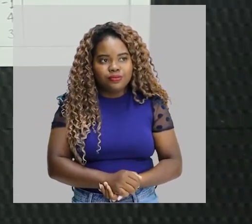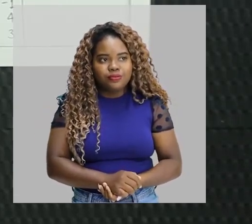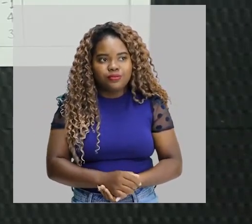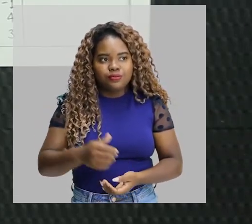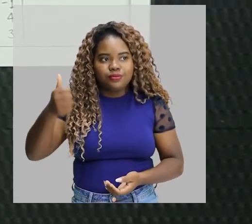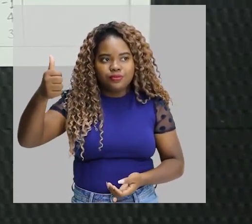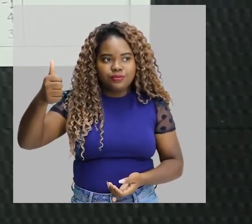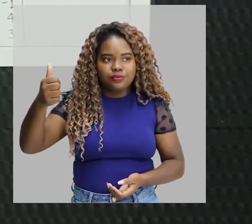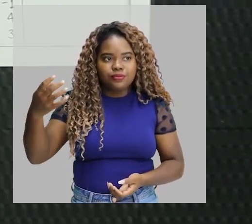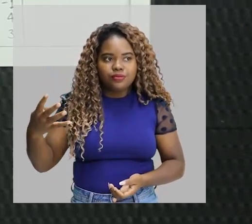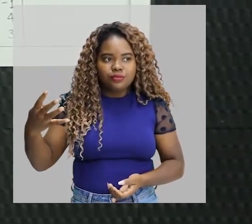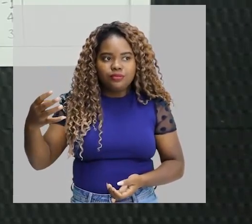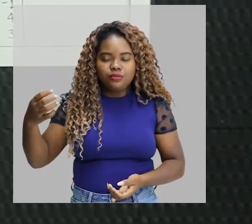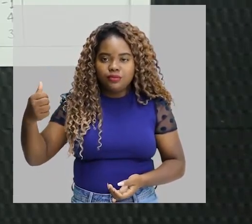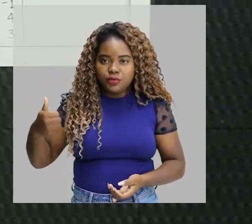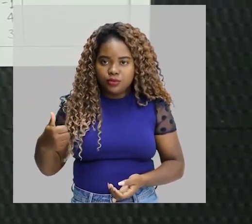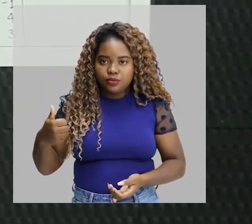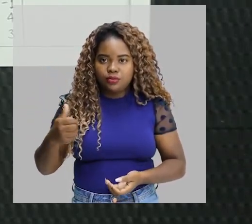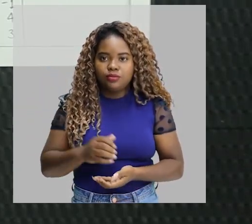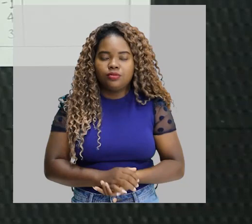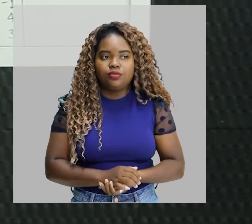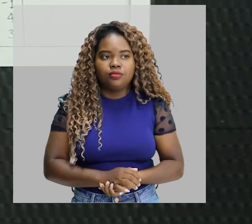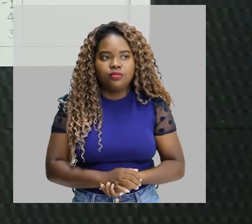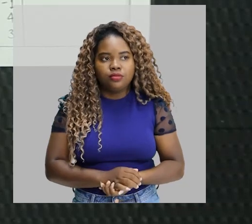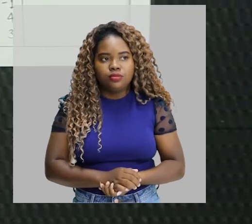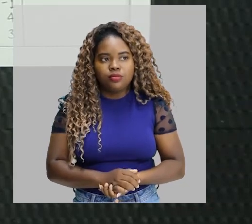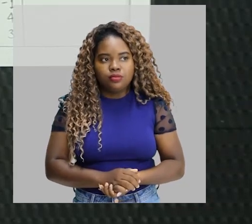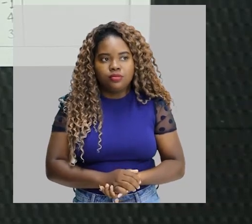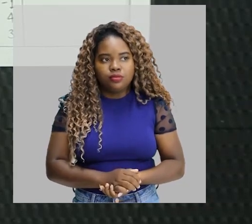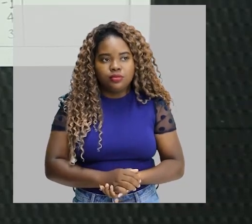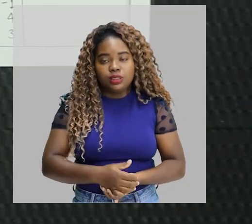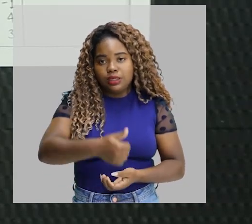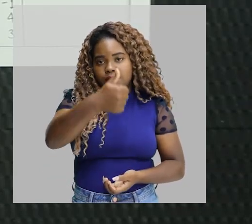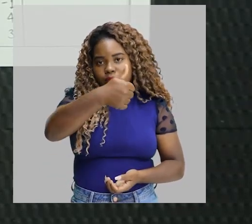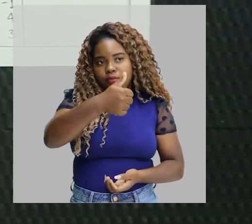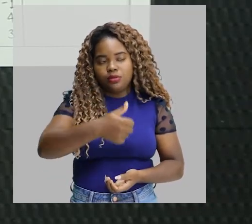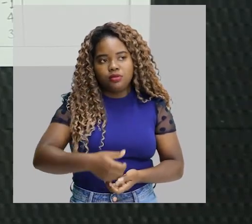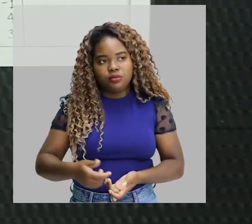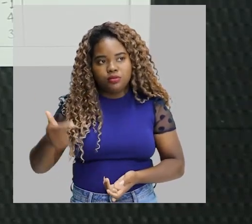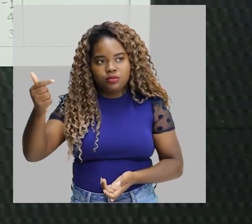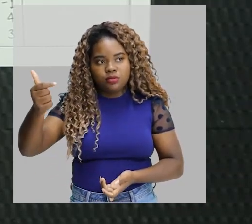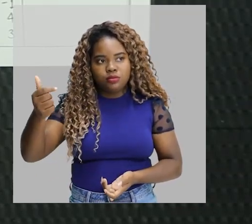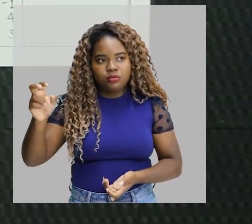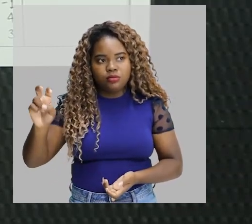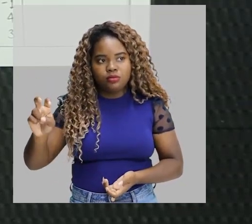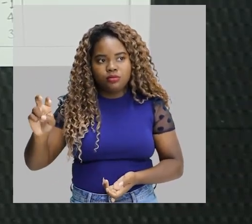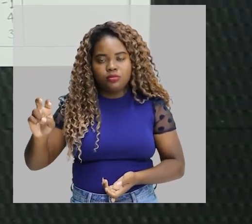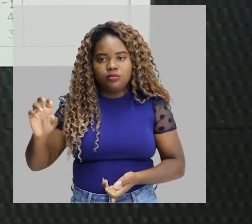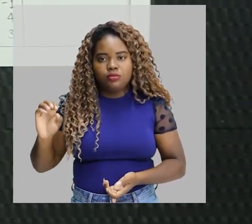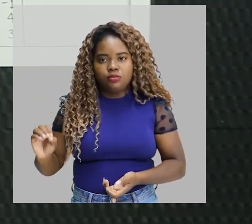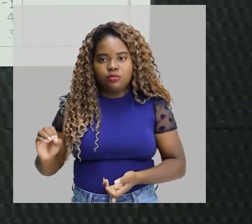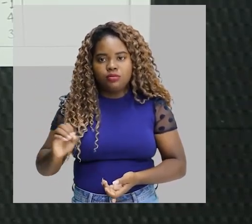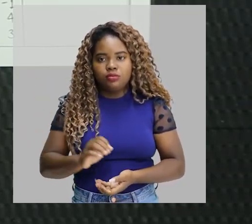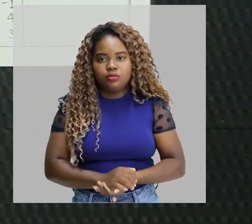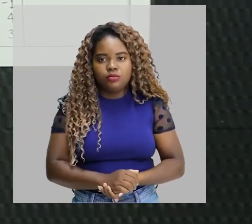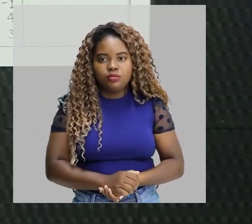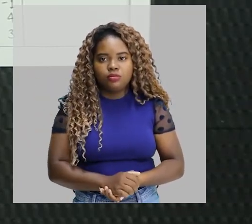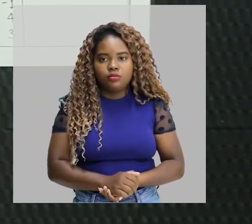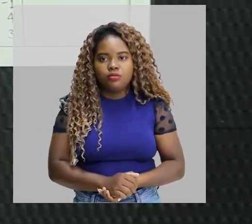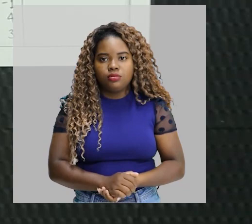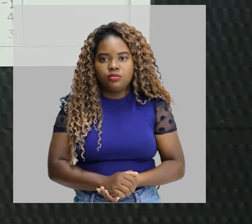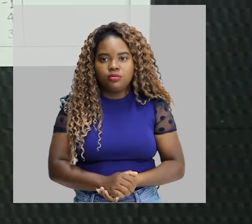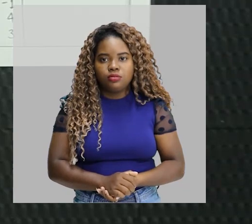um quatro e um que essa primeira coluna e dois cinco